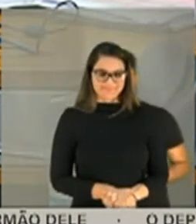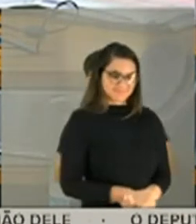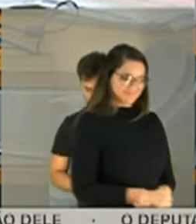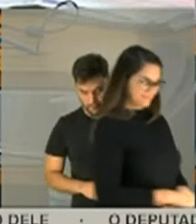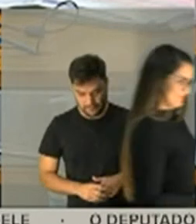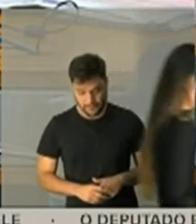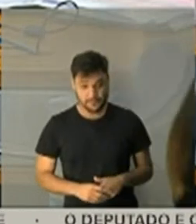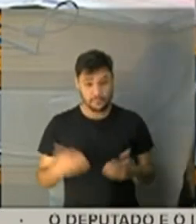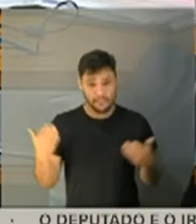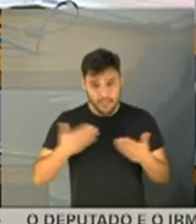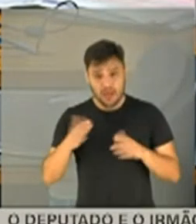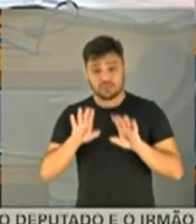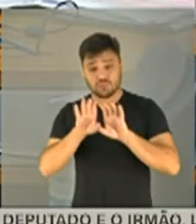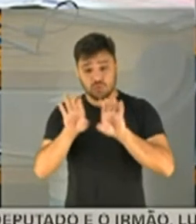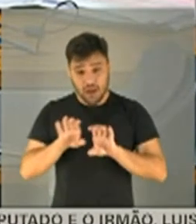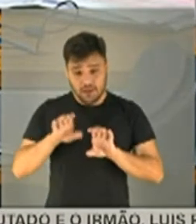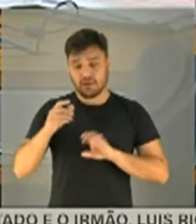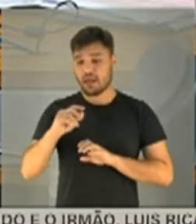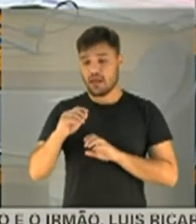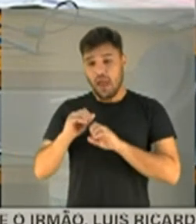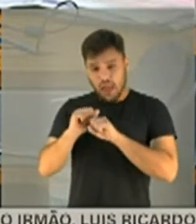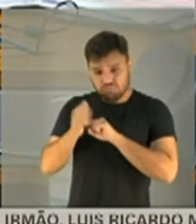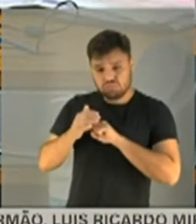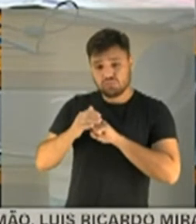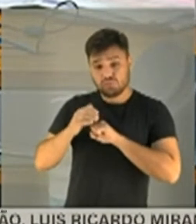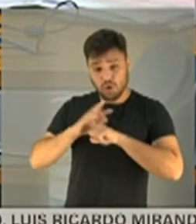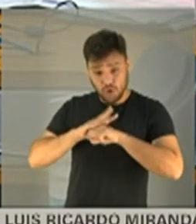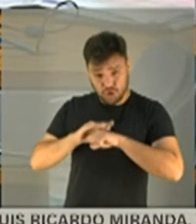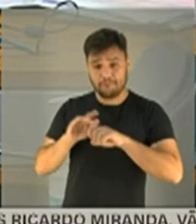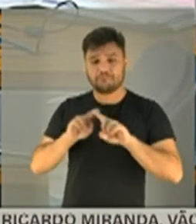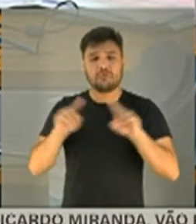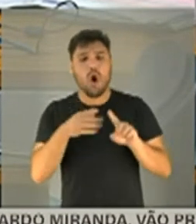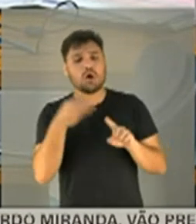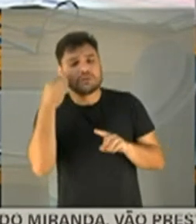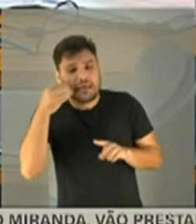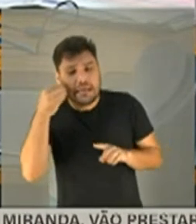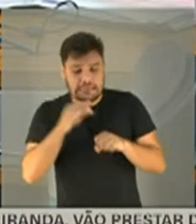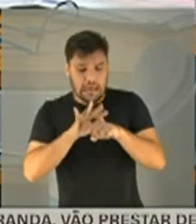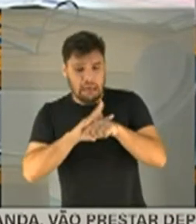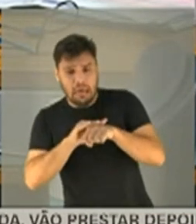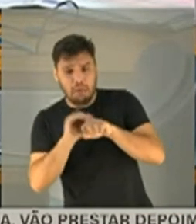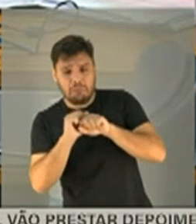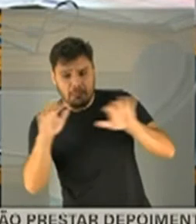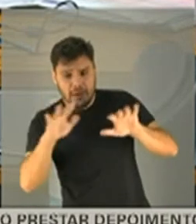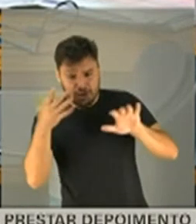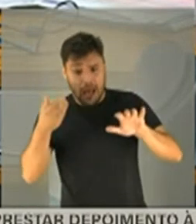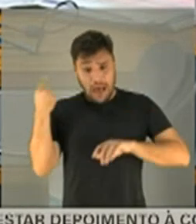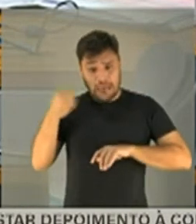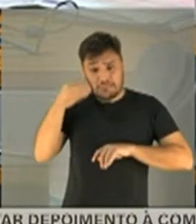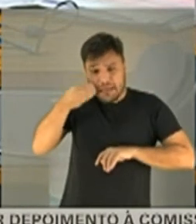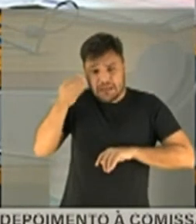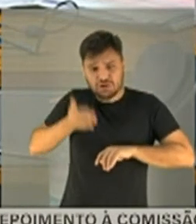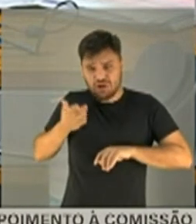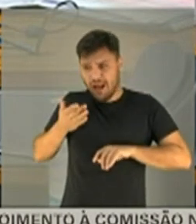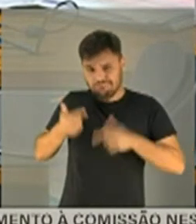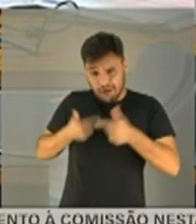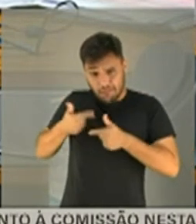mas fez doutorado em epidemiologia. Qual a sua experiência em epidemias? Já enfrentou alguma na sua